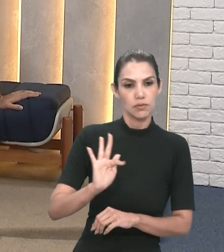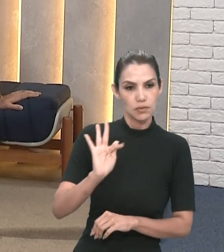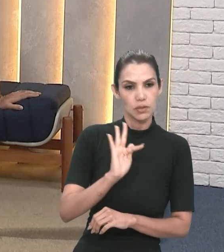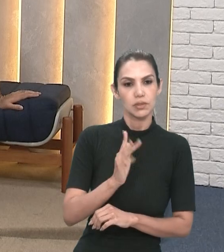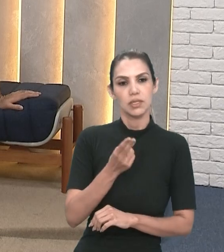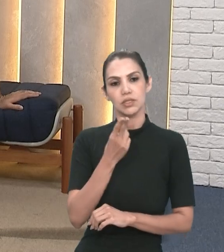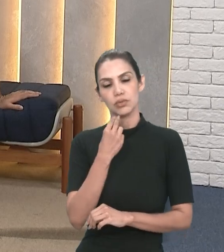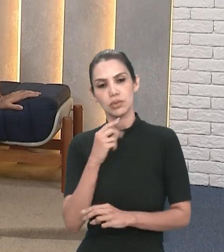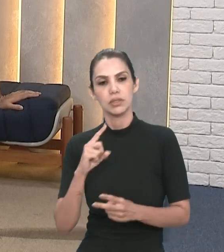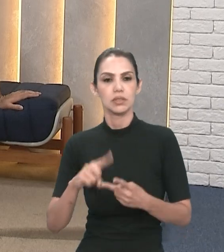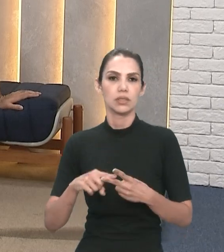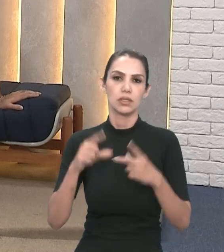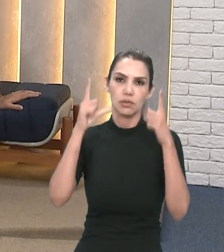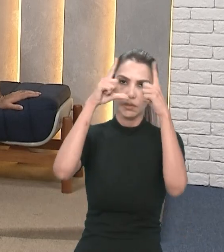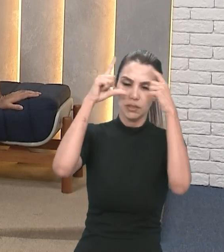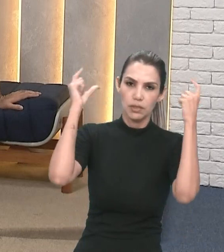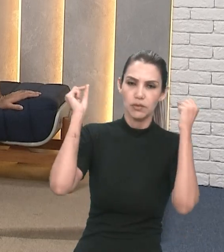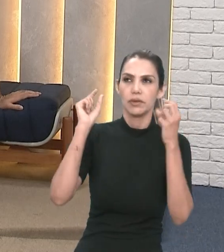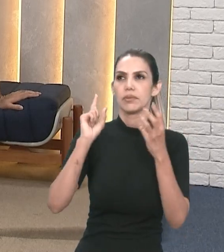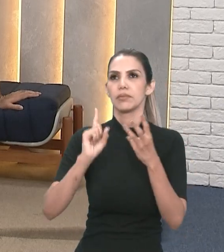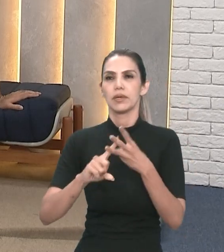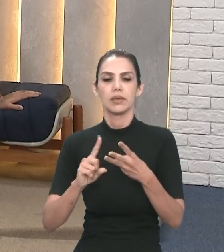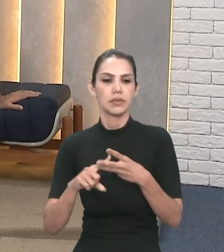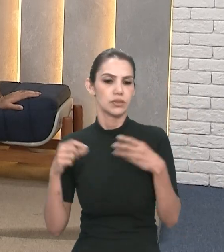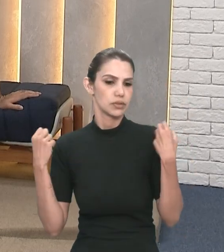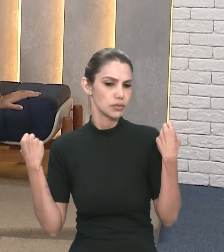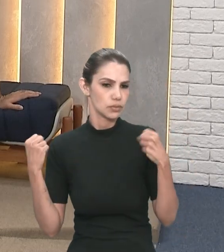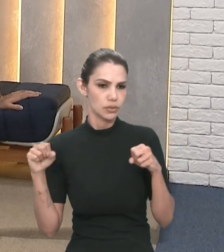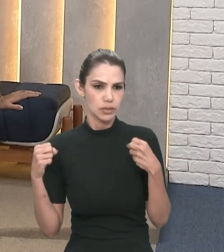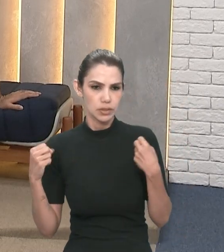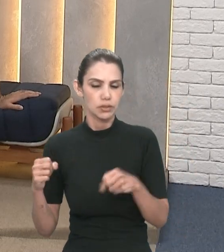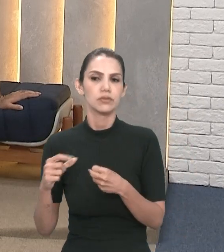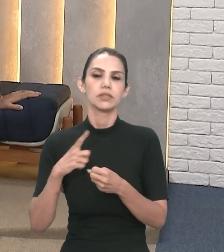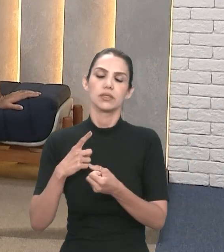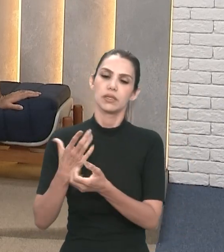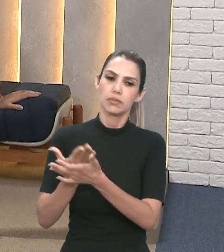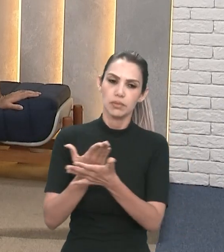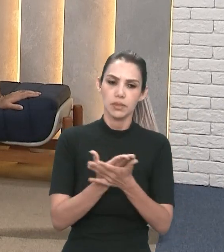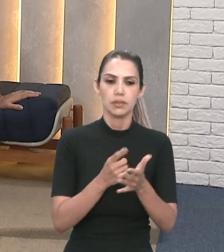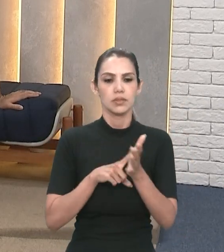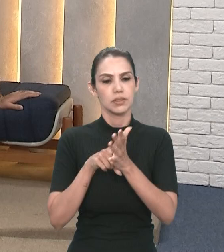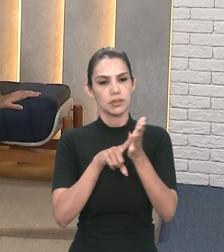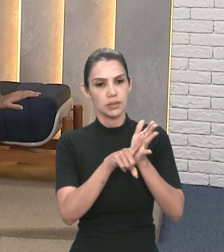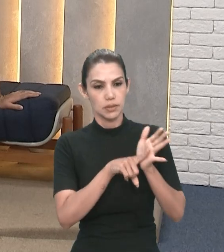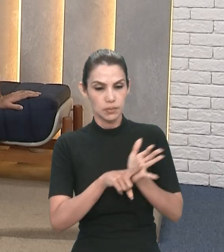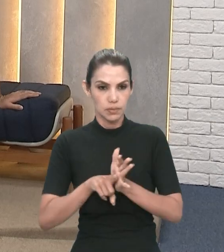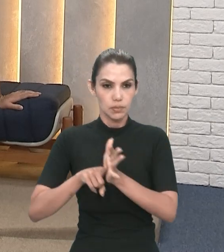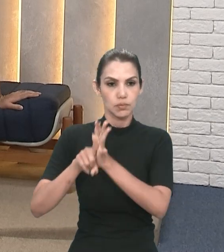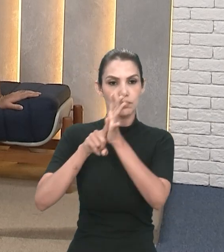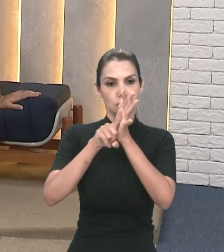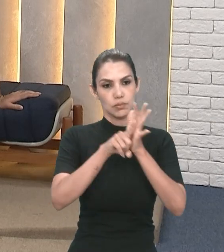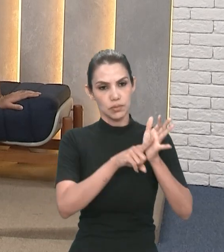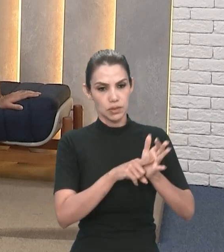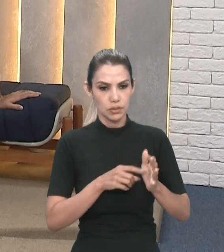medicina, educação física, ICB, faziam pesquisas durante esse trajeto com